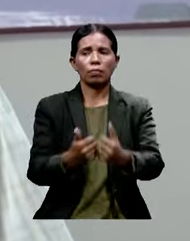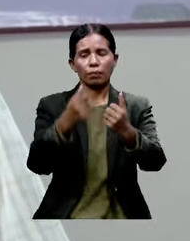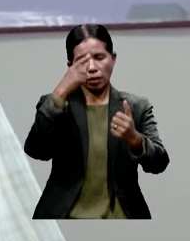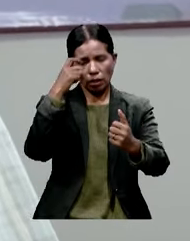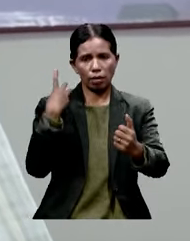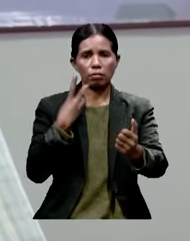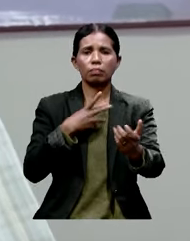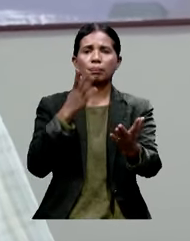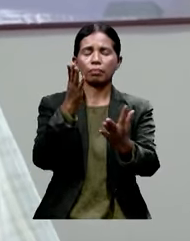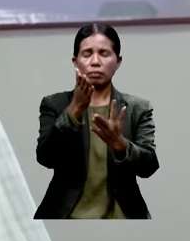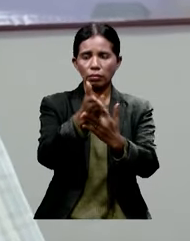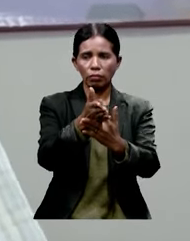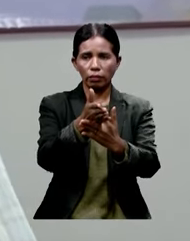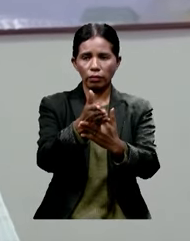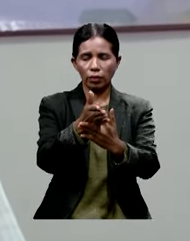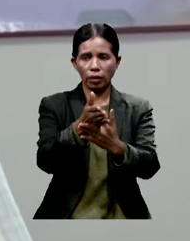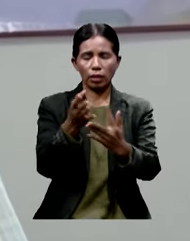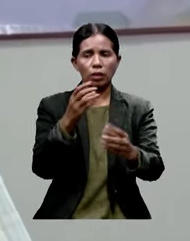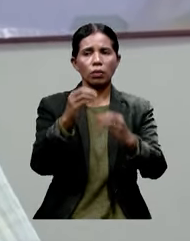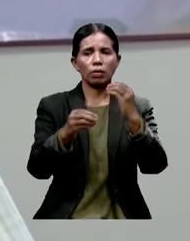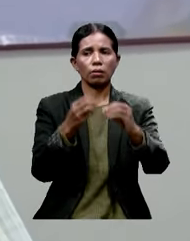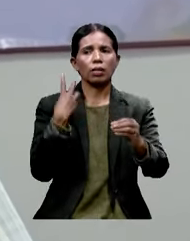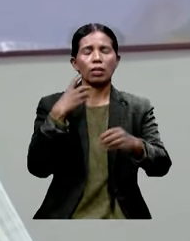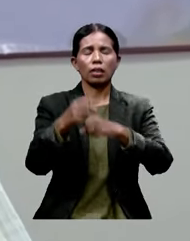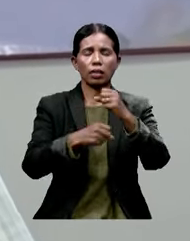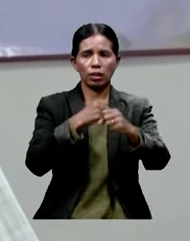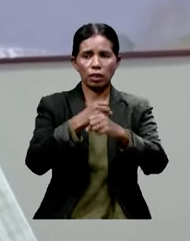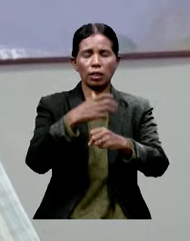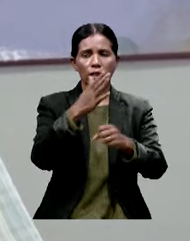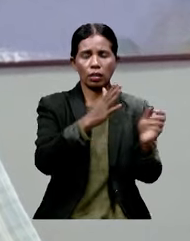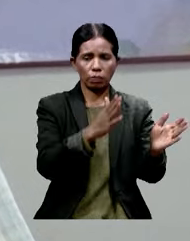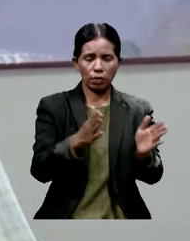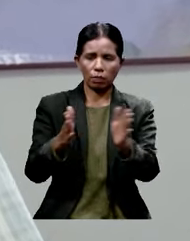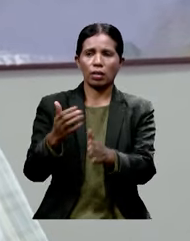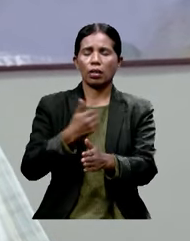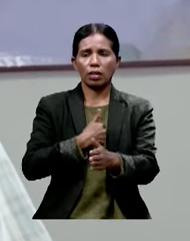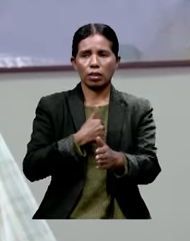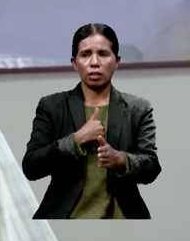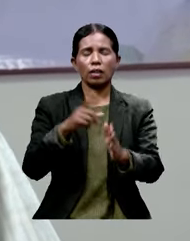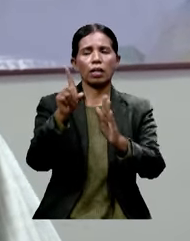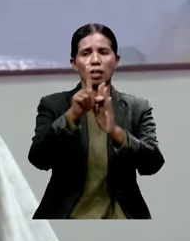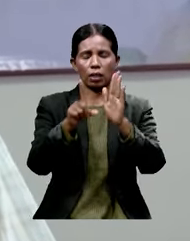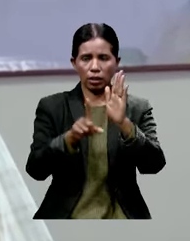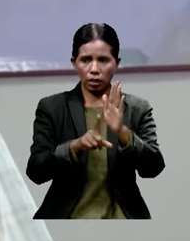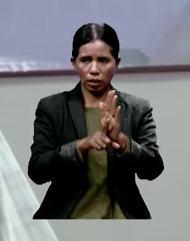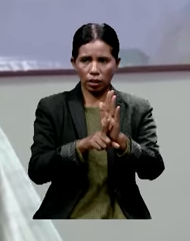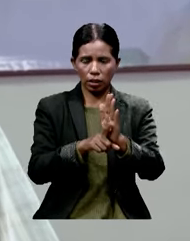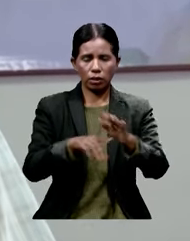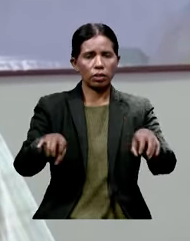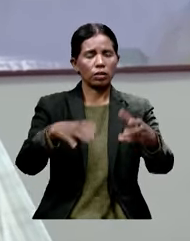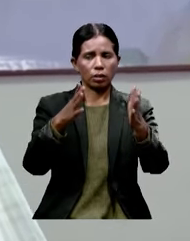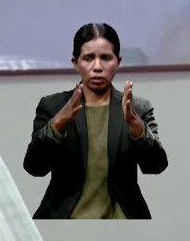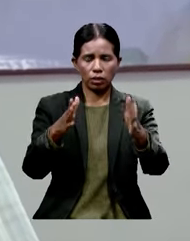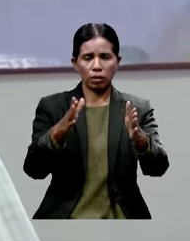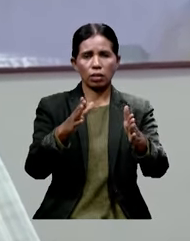tama ia pós-adesão, significa ita ia tinambalo, ato preparaan, em termos de lei, em termos de recursos humanos,